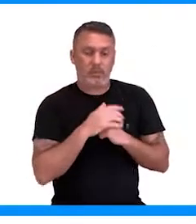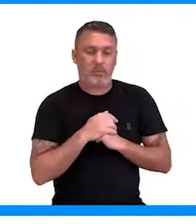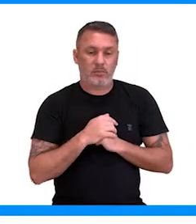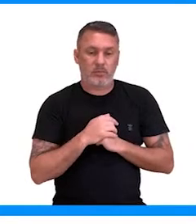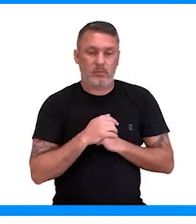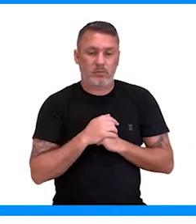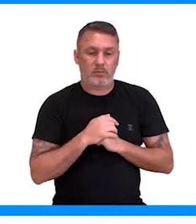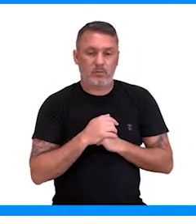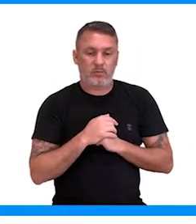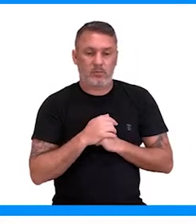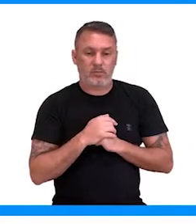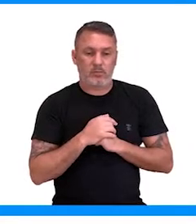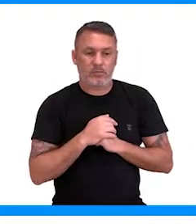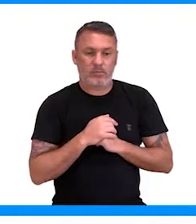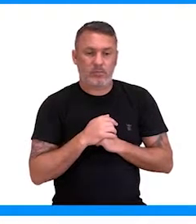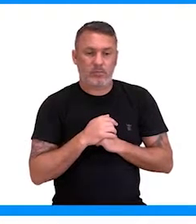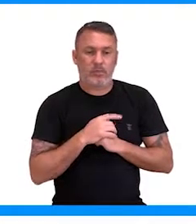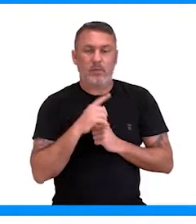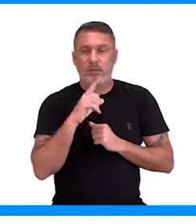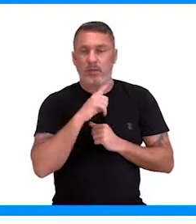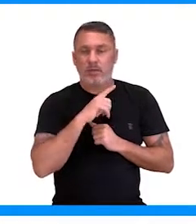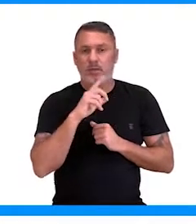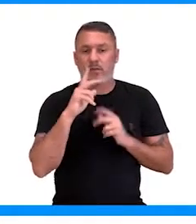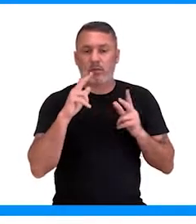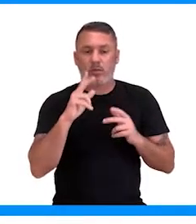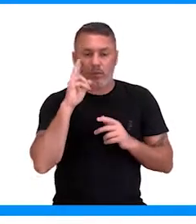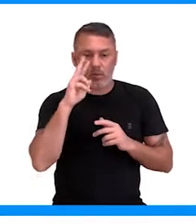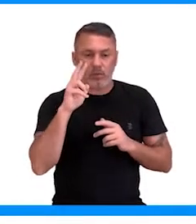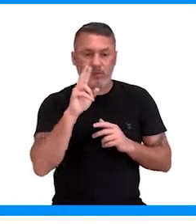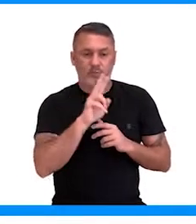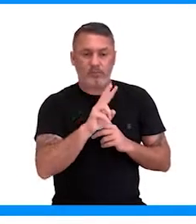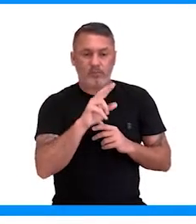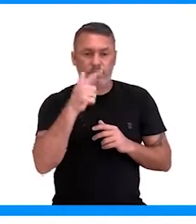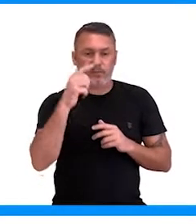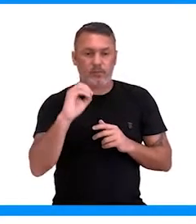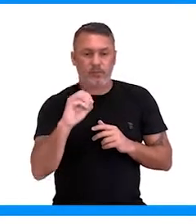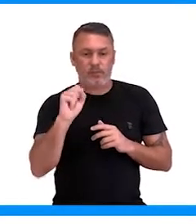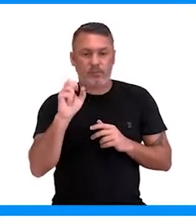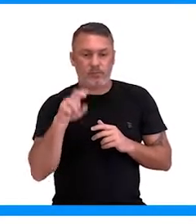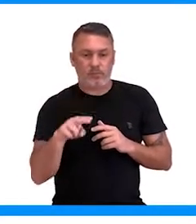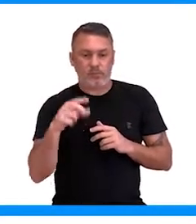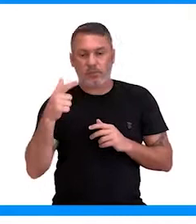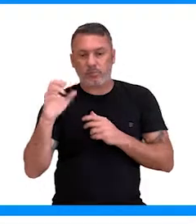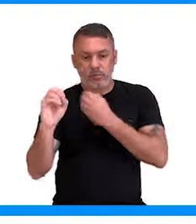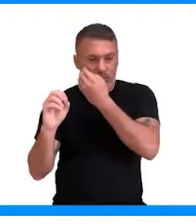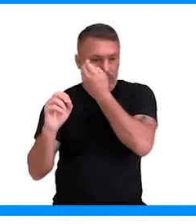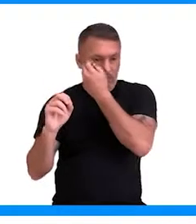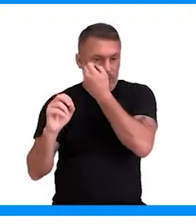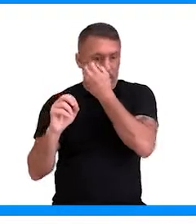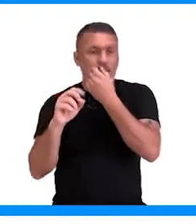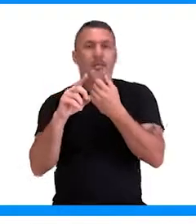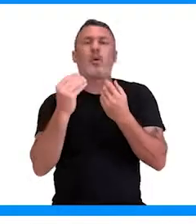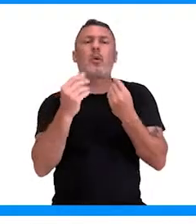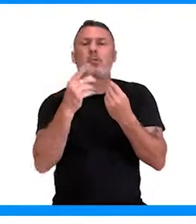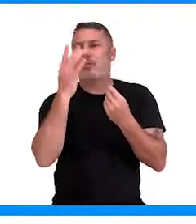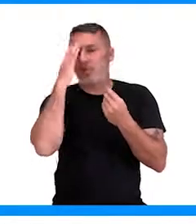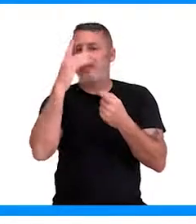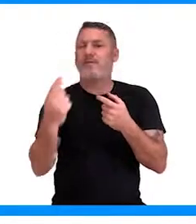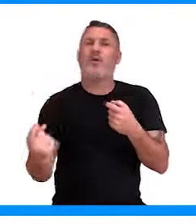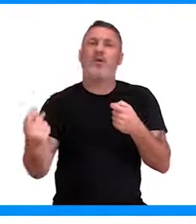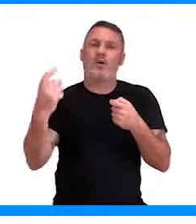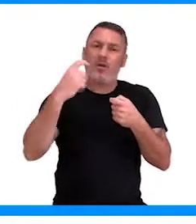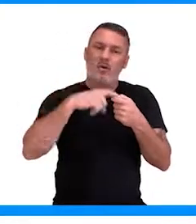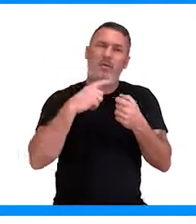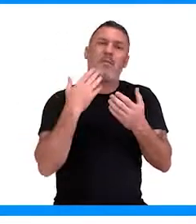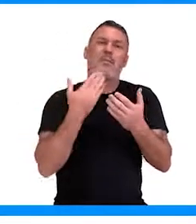ele é igual a seno de 2θ. É uma identidade trigonométrica. Vocês vão ter que voltar,